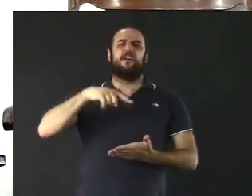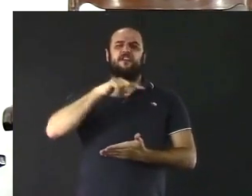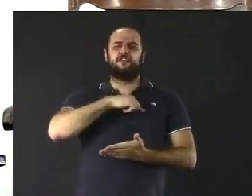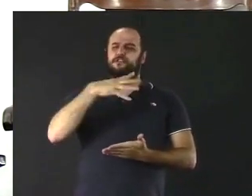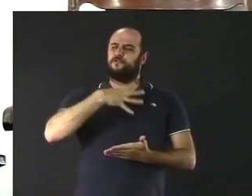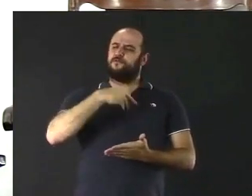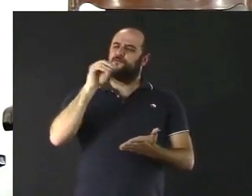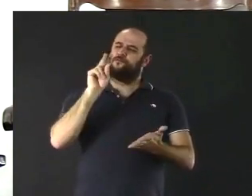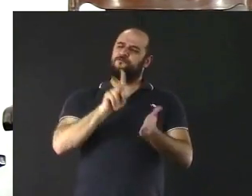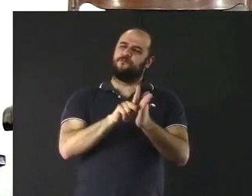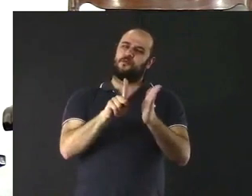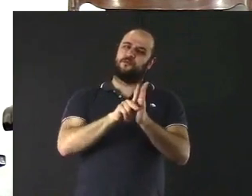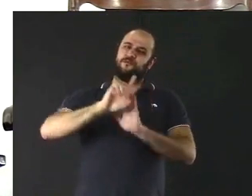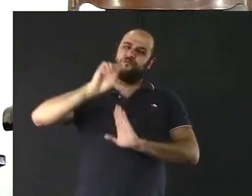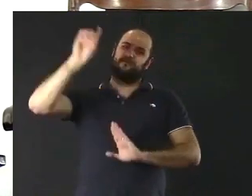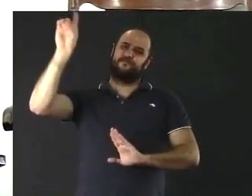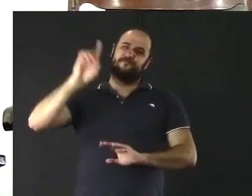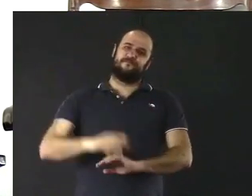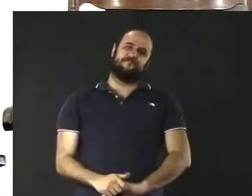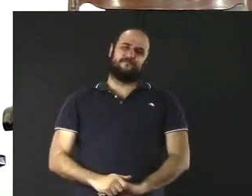filhos de Deus.